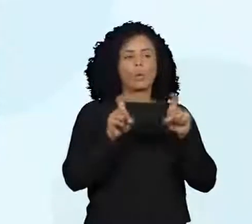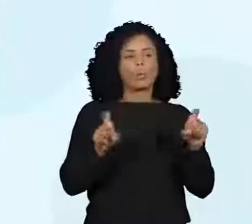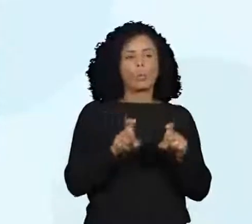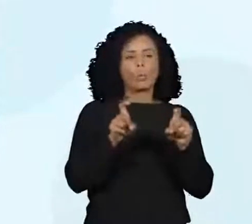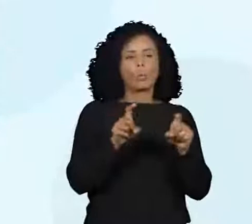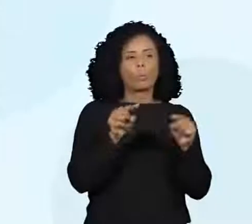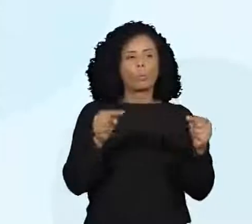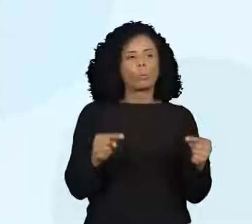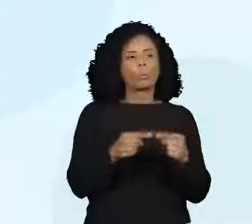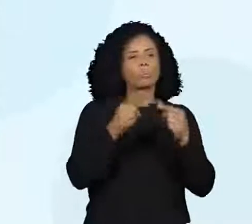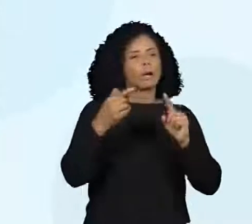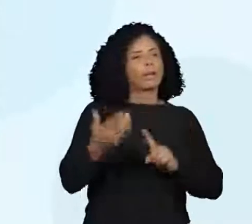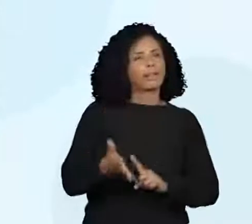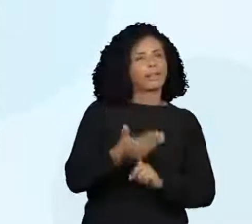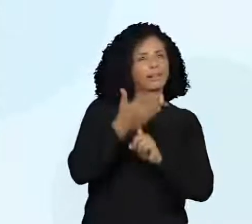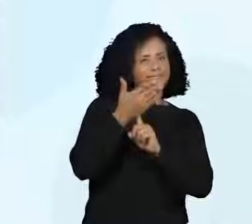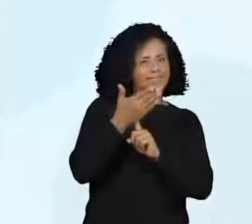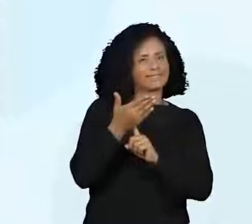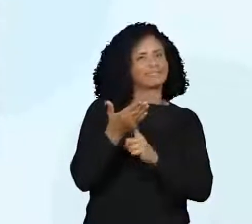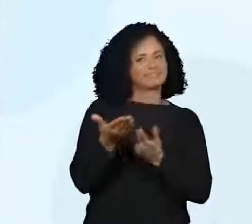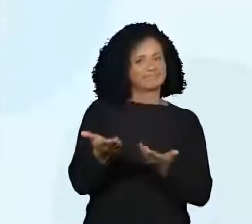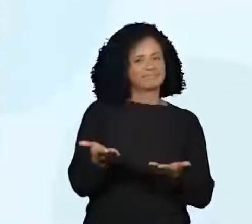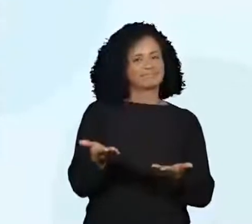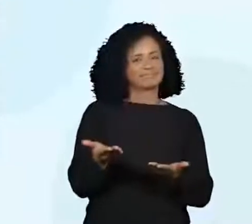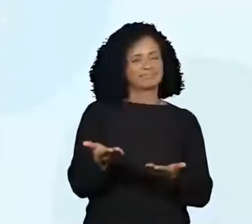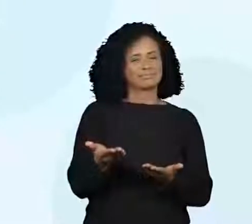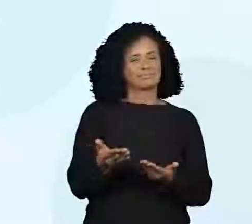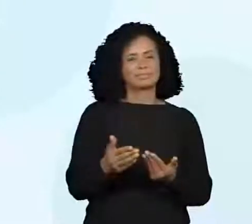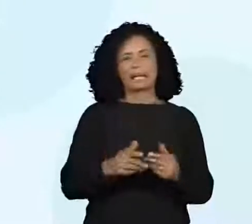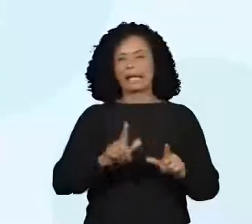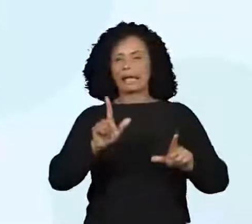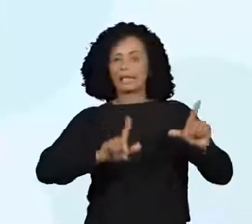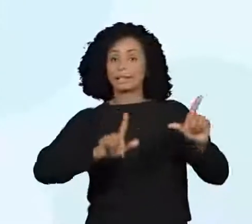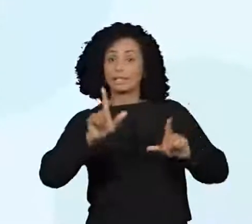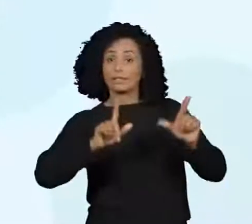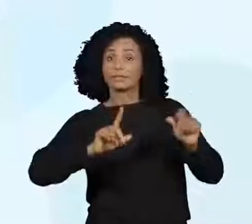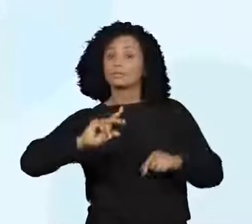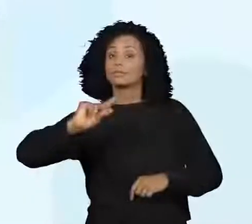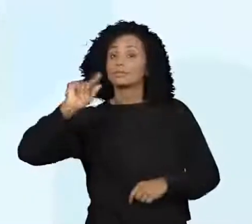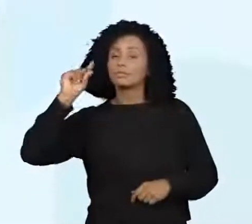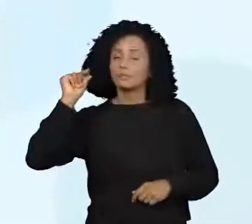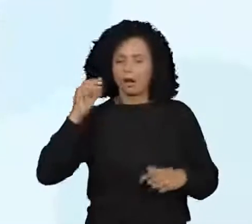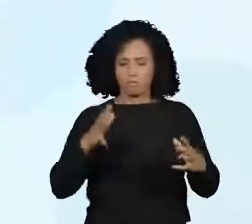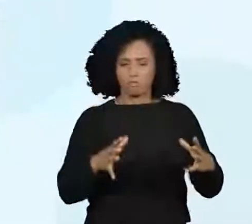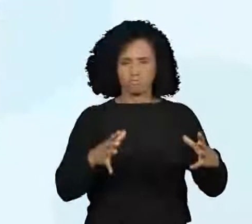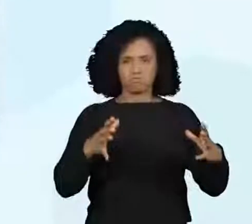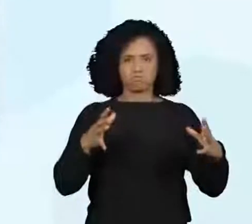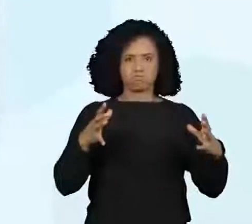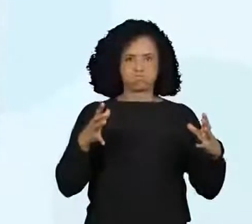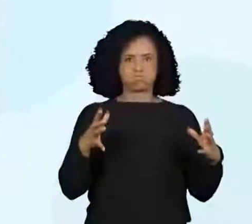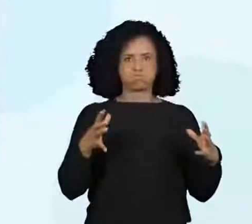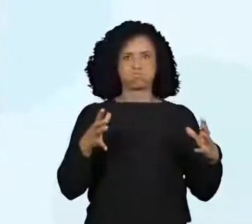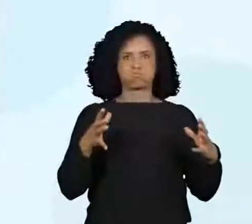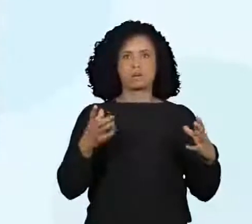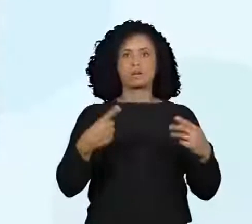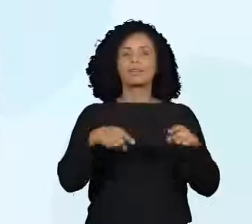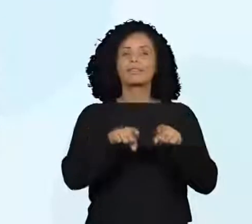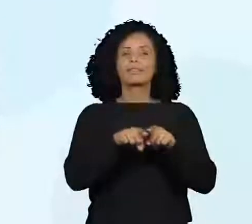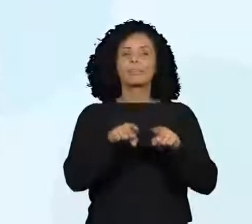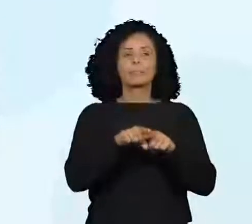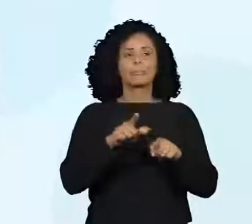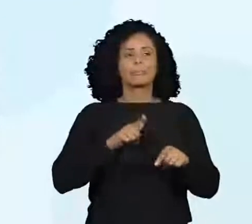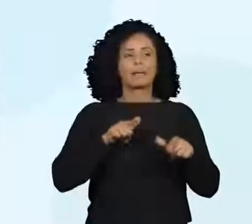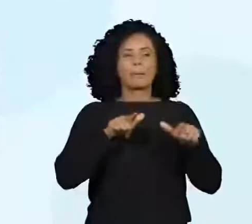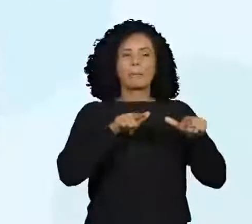formado por eletrodomésticos, televisores antigos, placas de circuitos